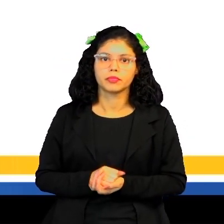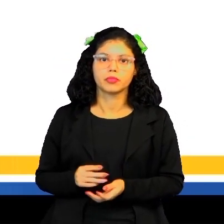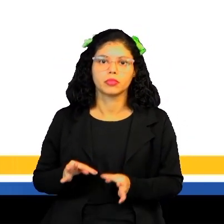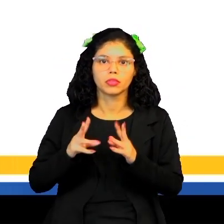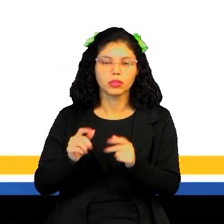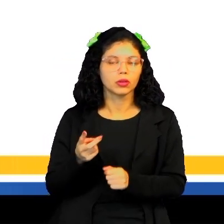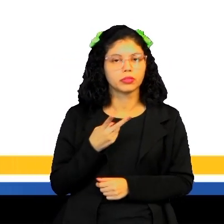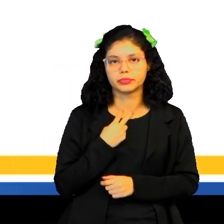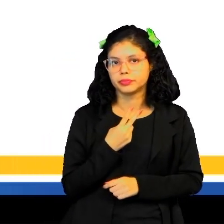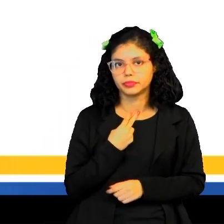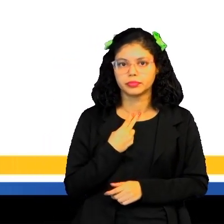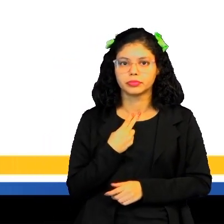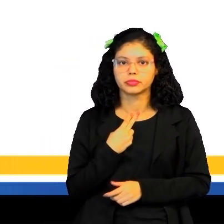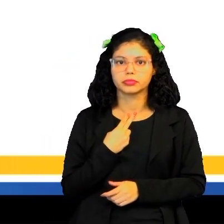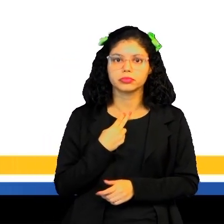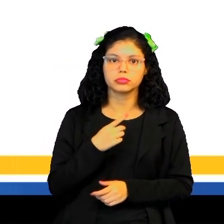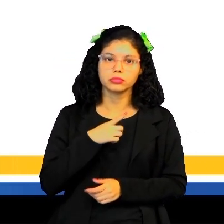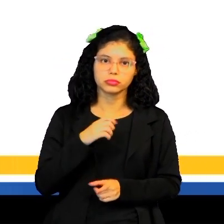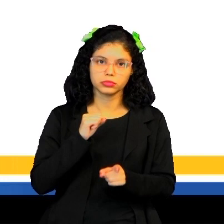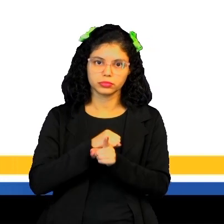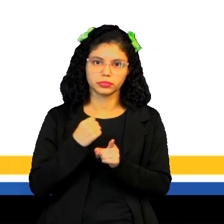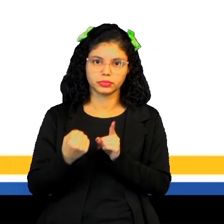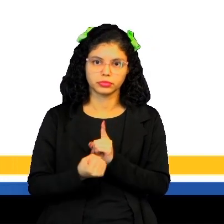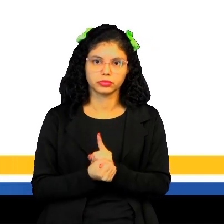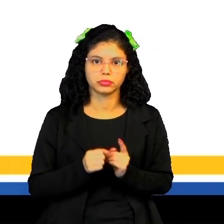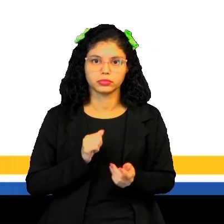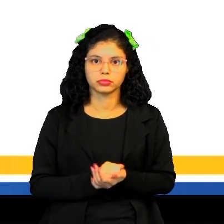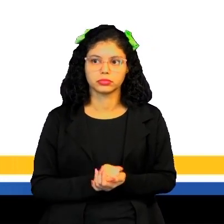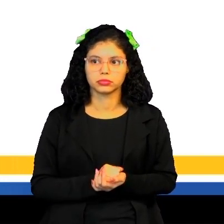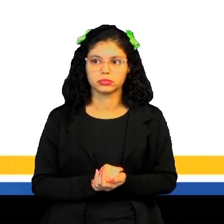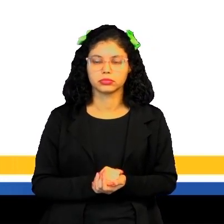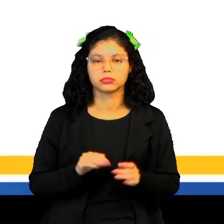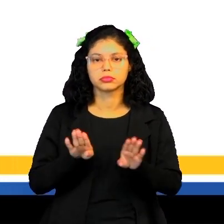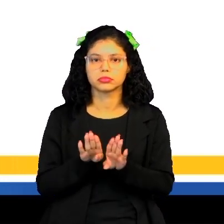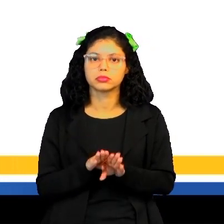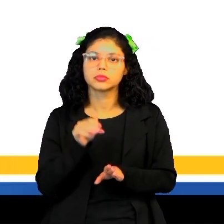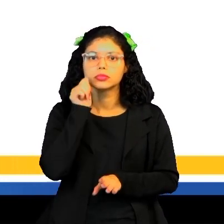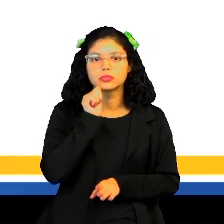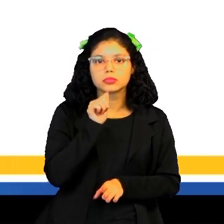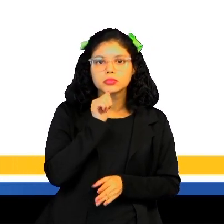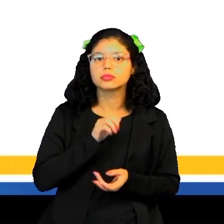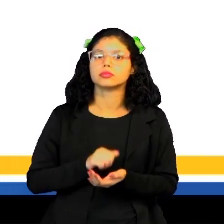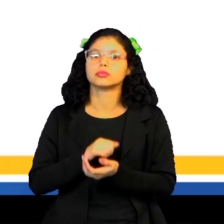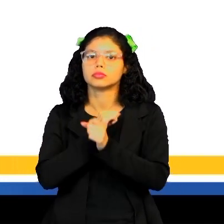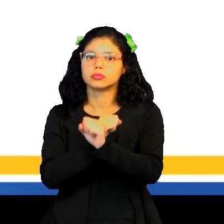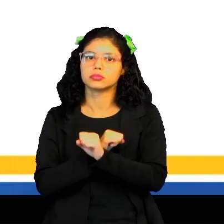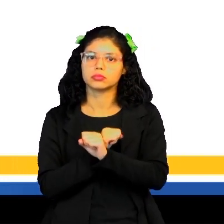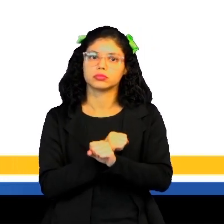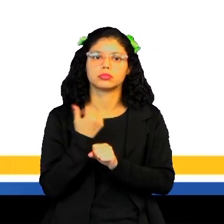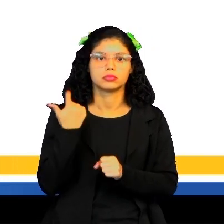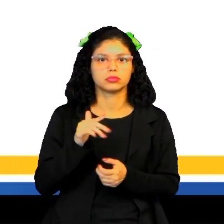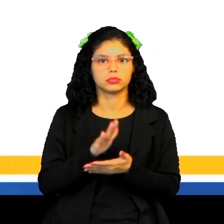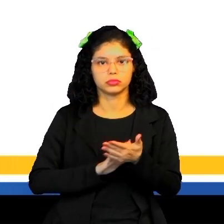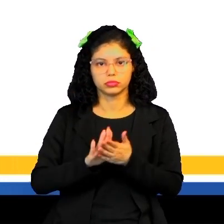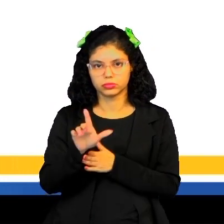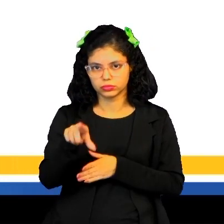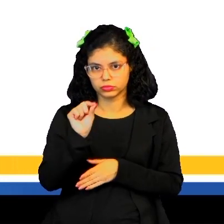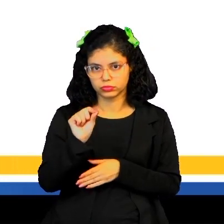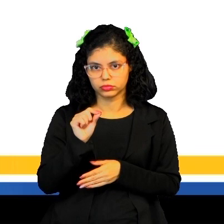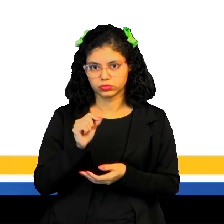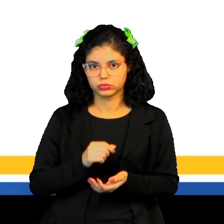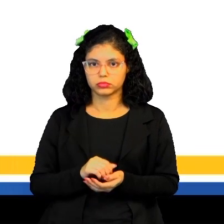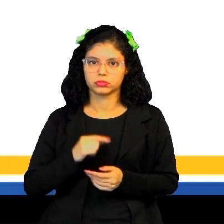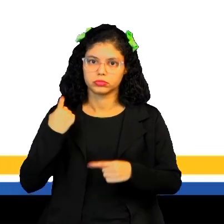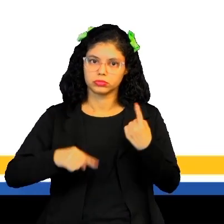todos podiam participar da sociedade. As mulheres, os estrangeiros, os escravos, as crianças não participavam das decisões políticas